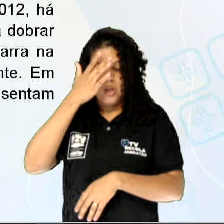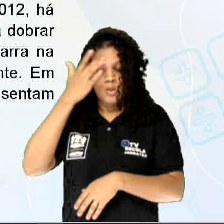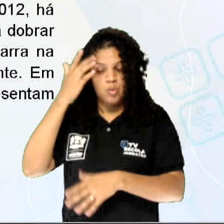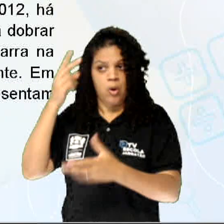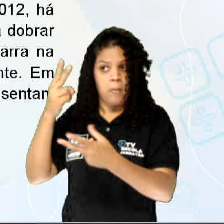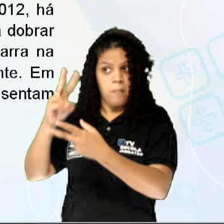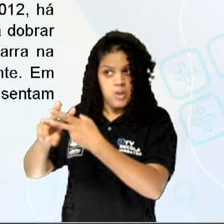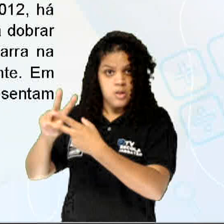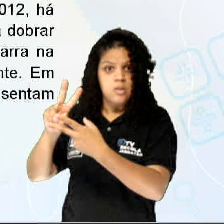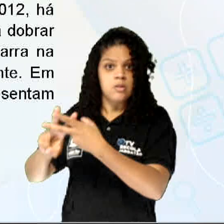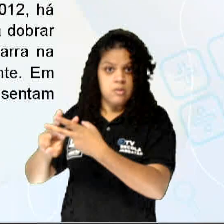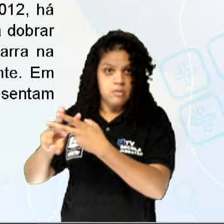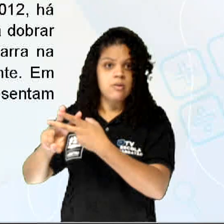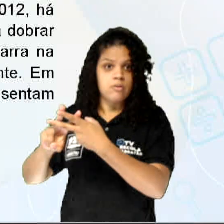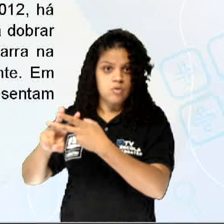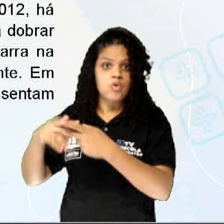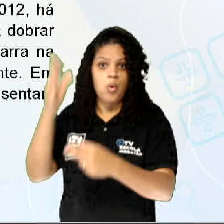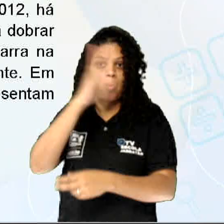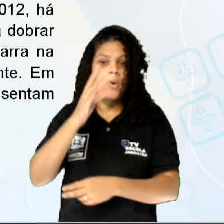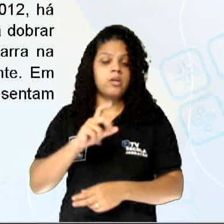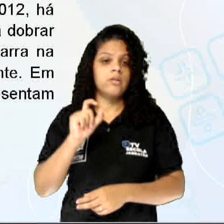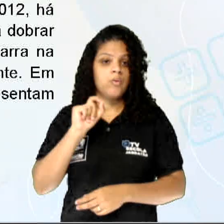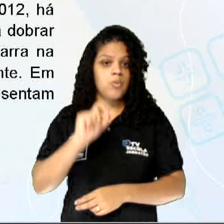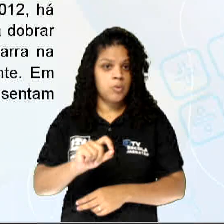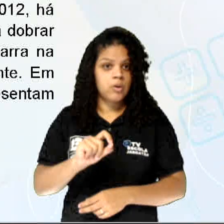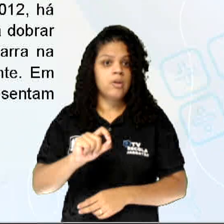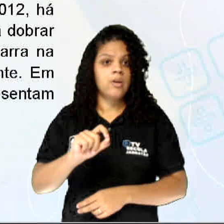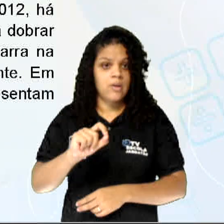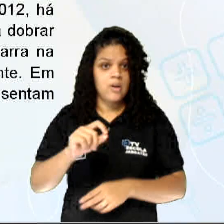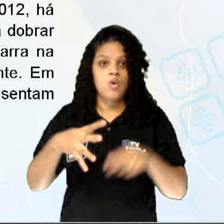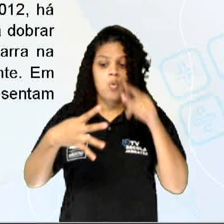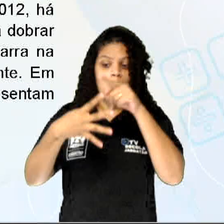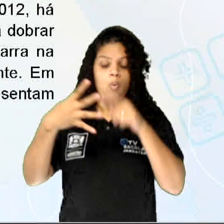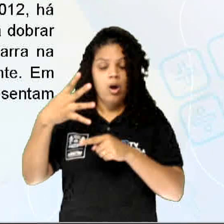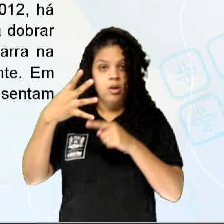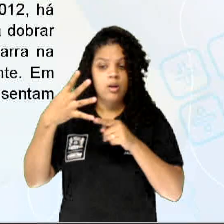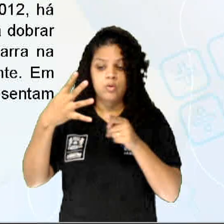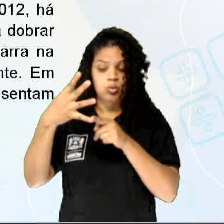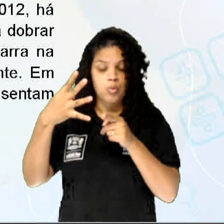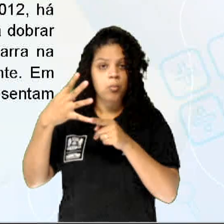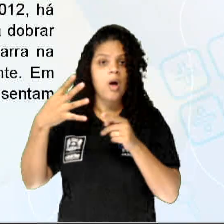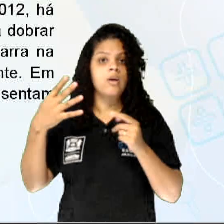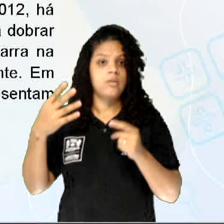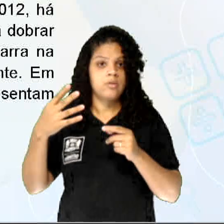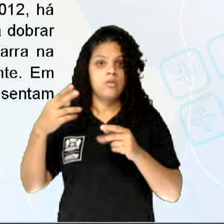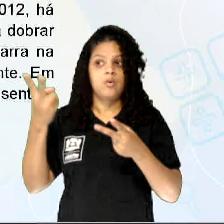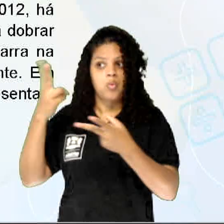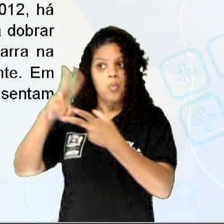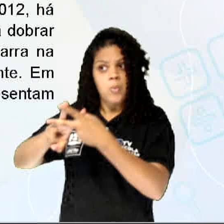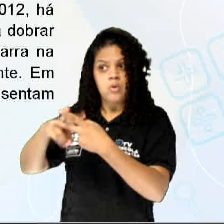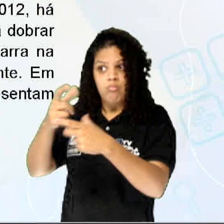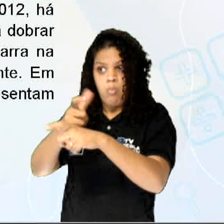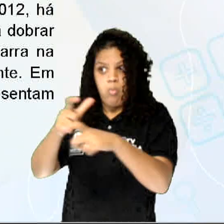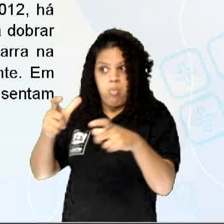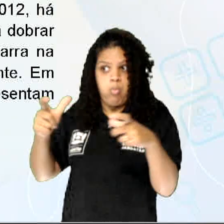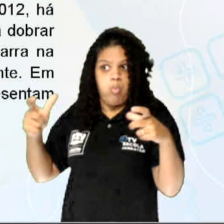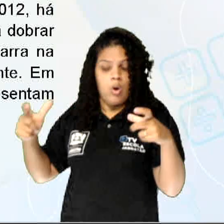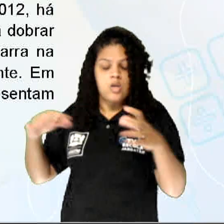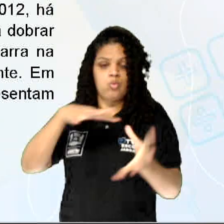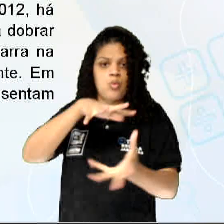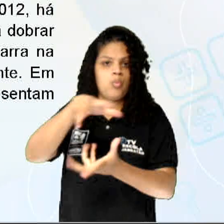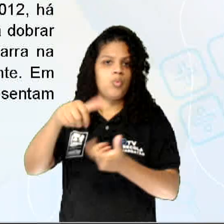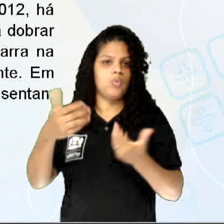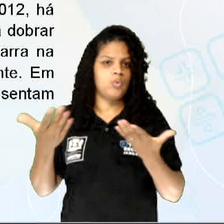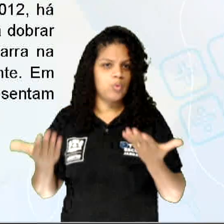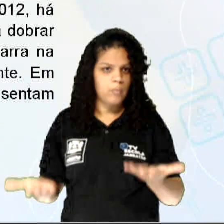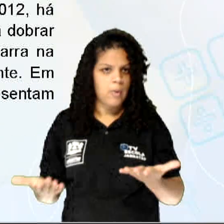Brasil entre os 4 países com maior número de presos no mundo. A situação poderia ser pior. Segundo um levantamento